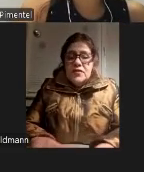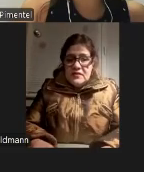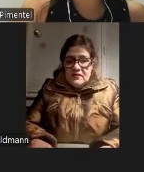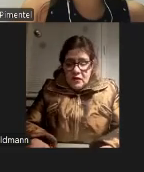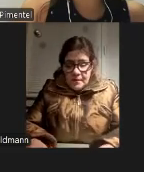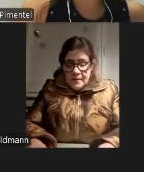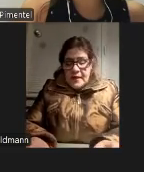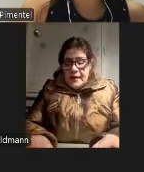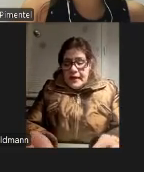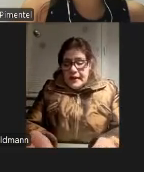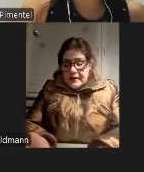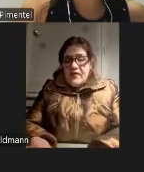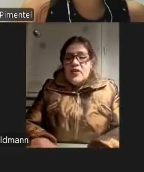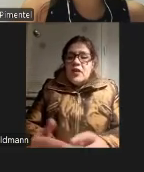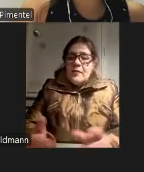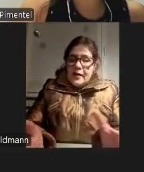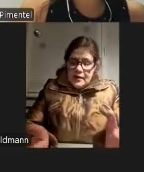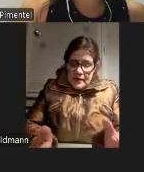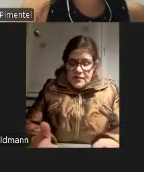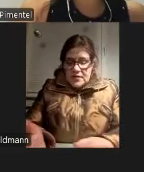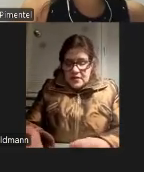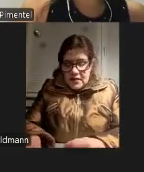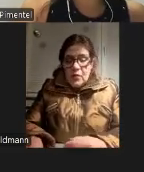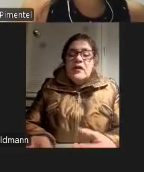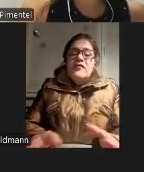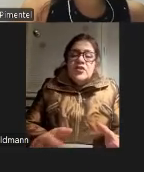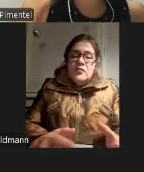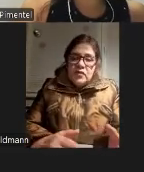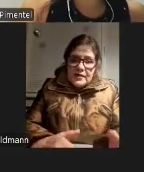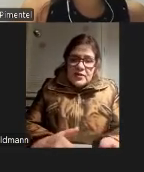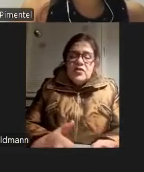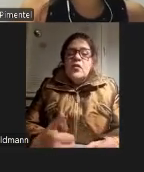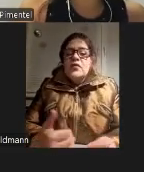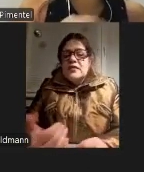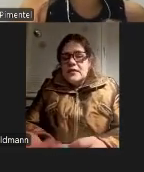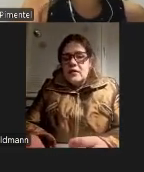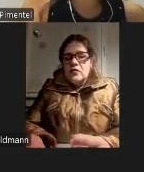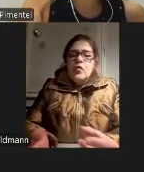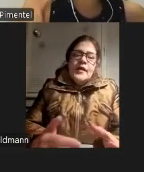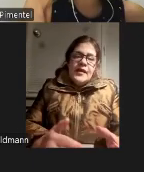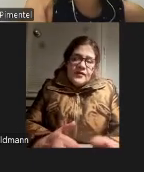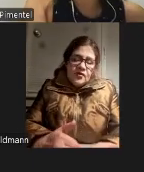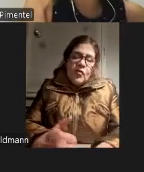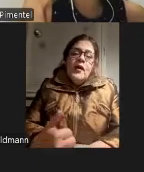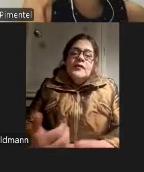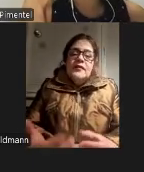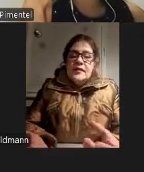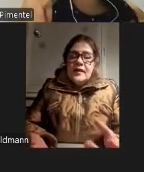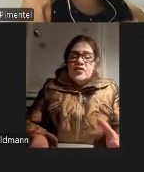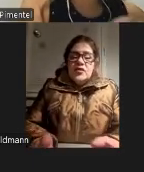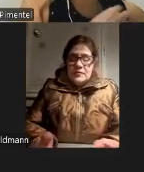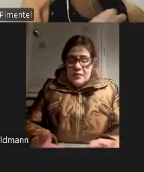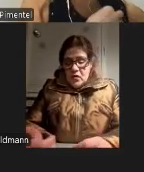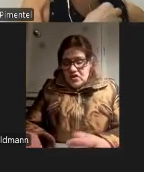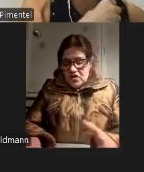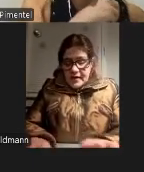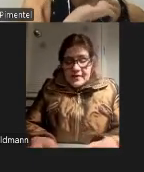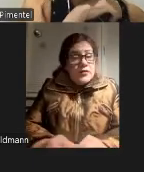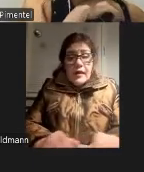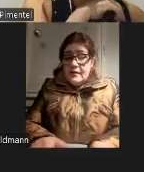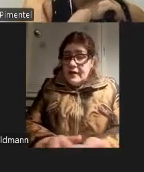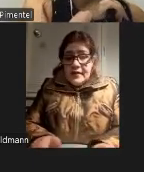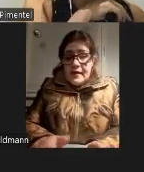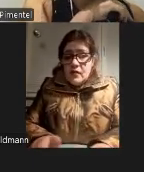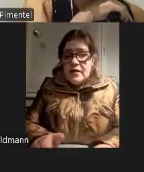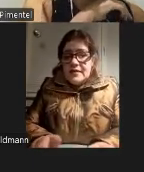for possível, através de aparelhos, sim, ou através de mudanças de posição no leito, dicas de diminuir estresse,